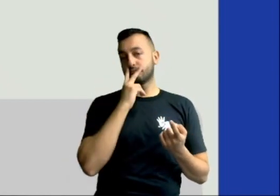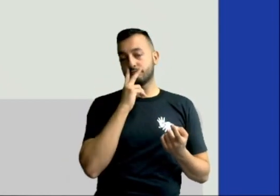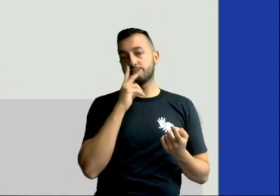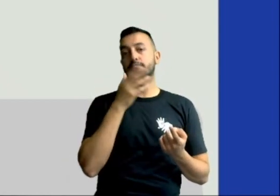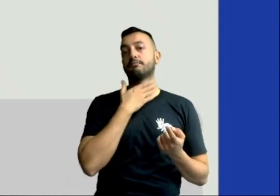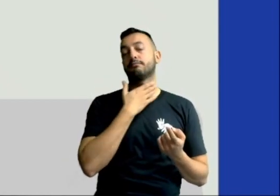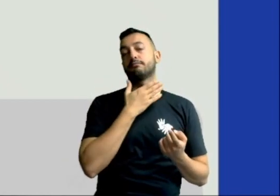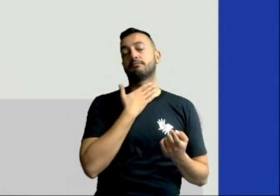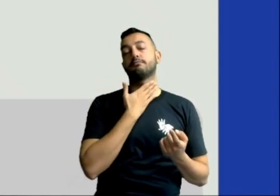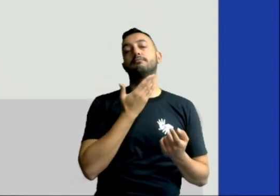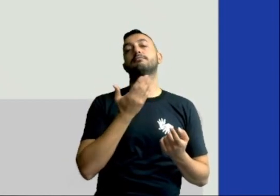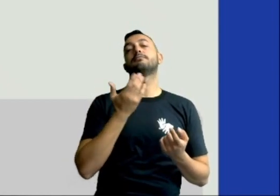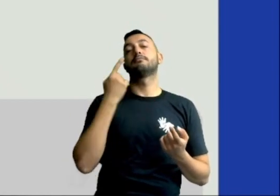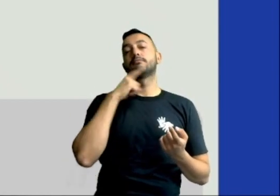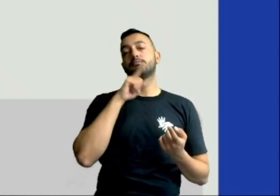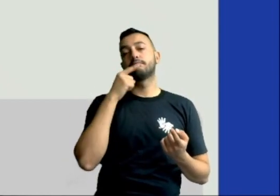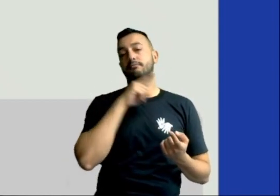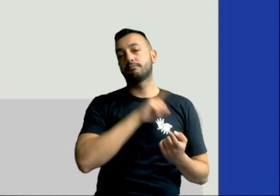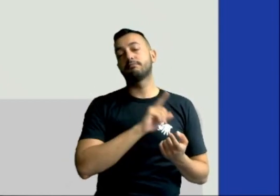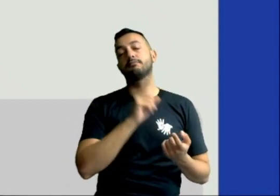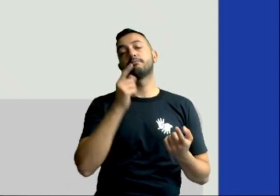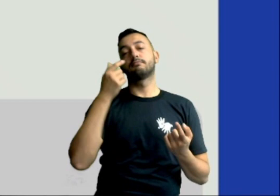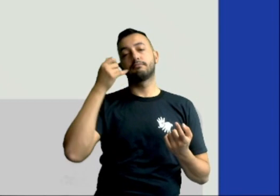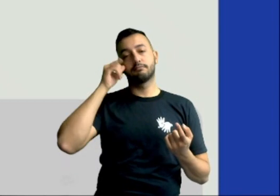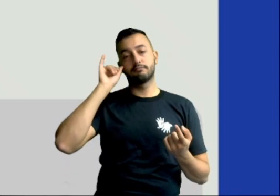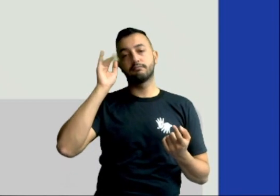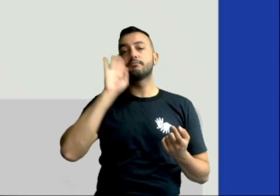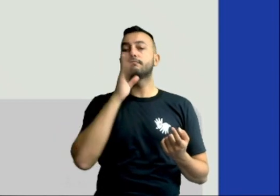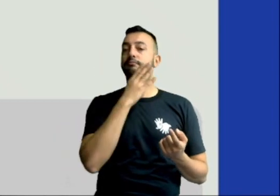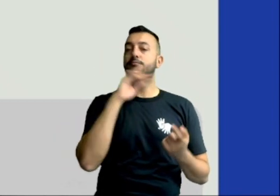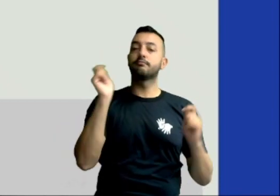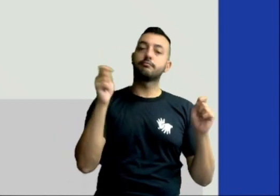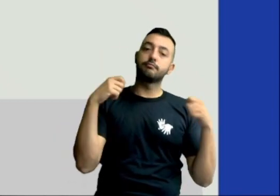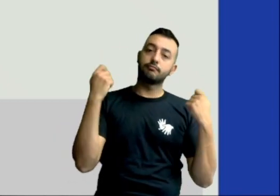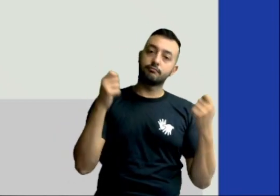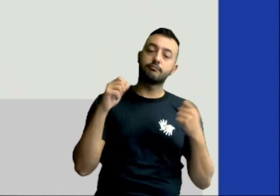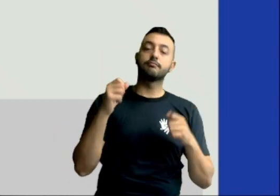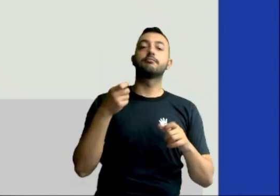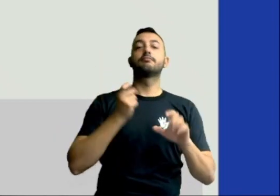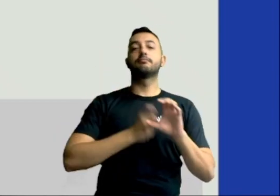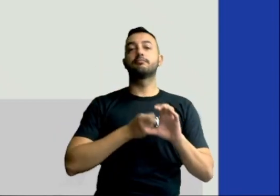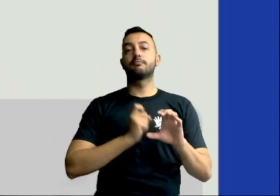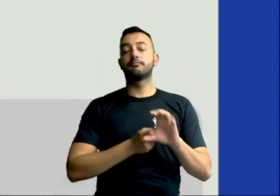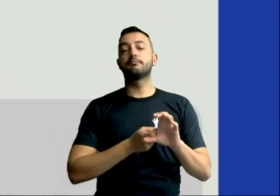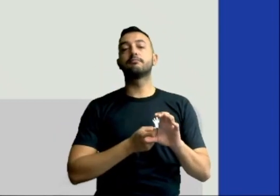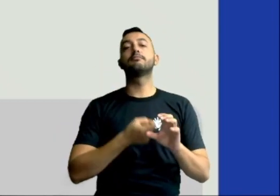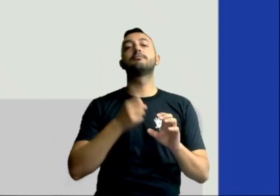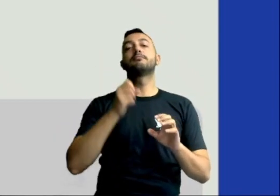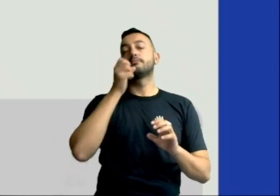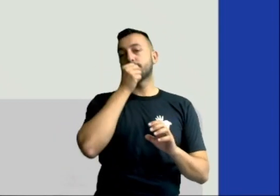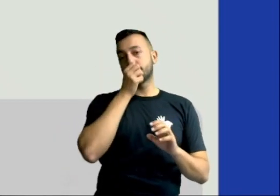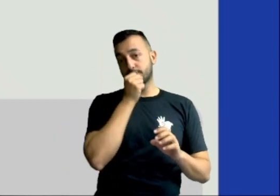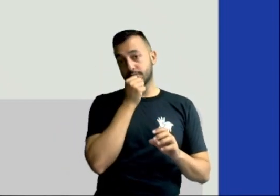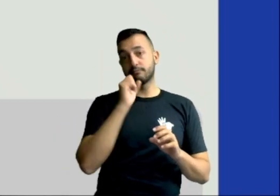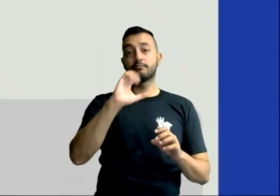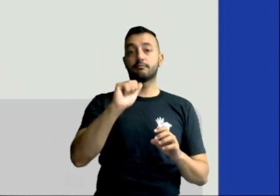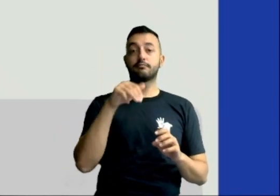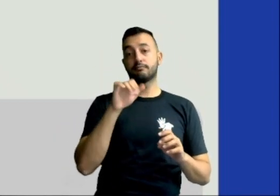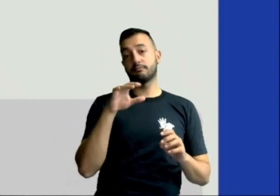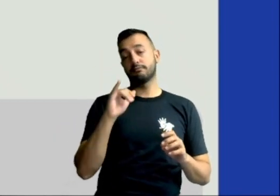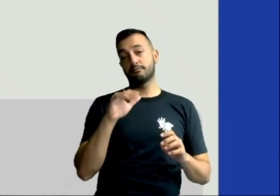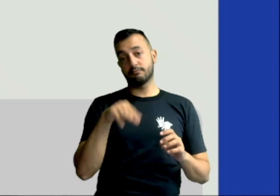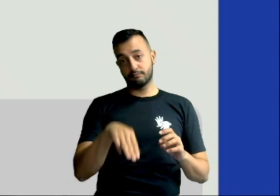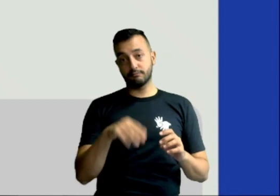são grande Gravatá Bezerros Caruaru bonito São Caetano Sairé Camocim de São